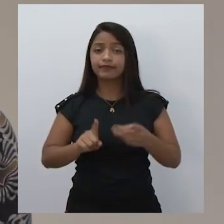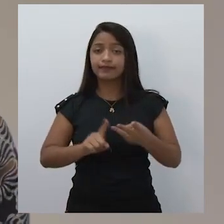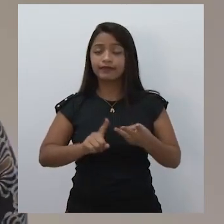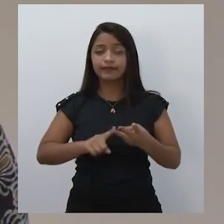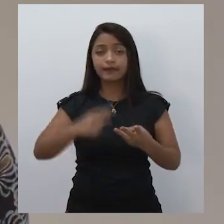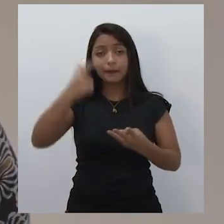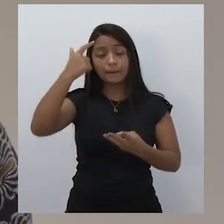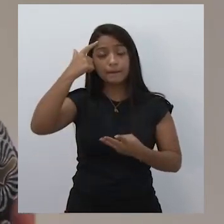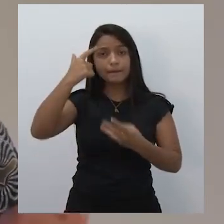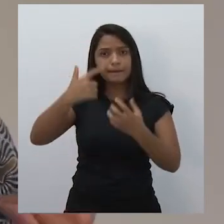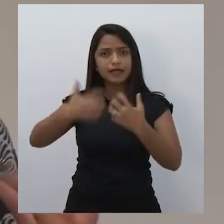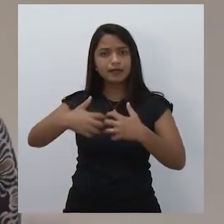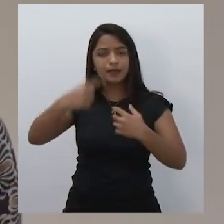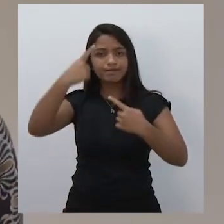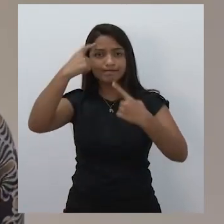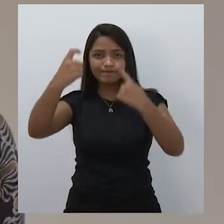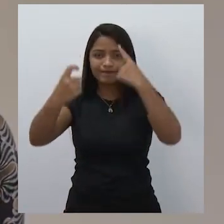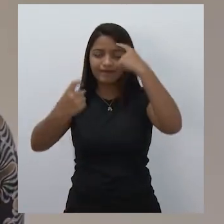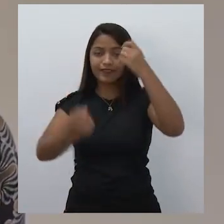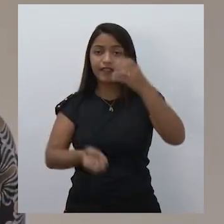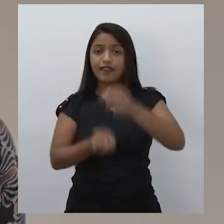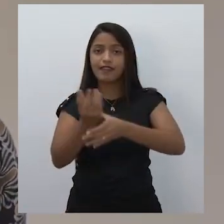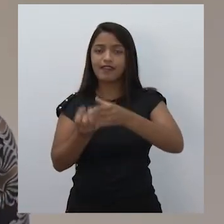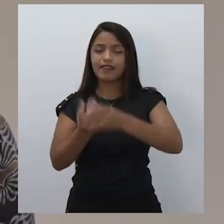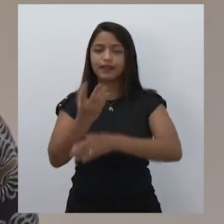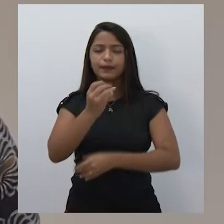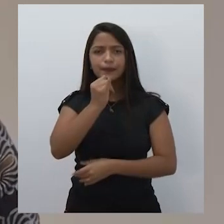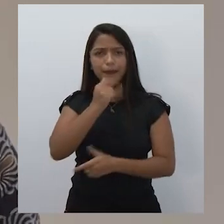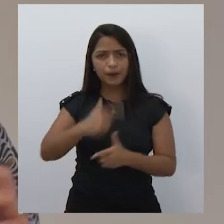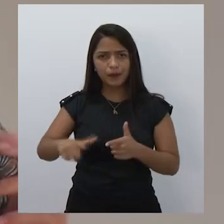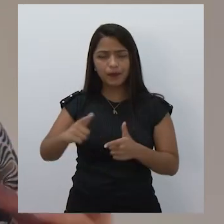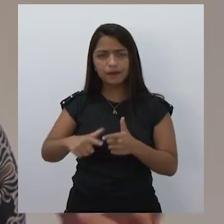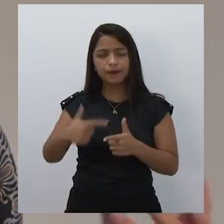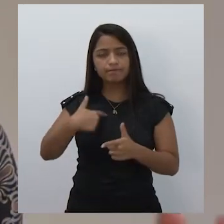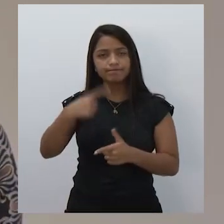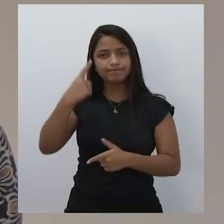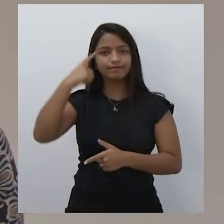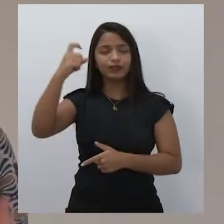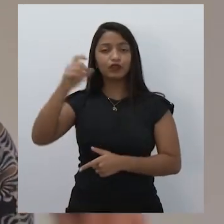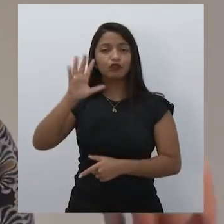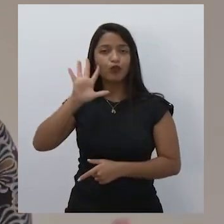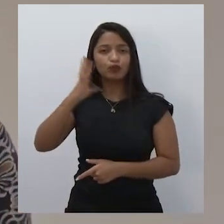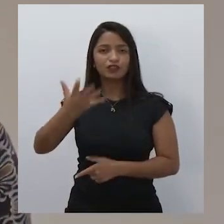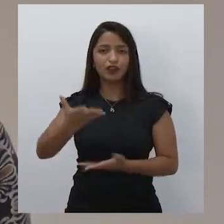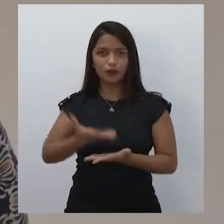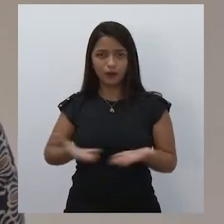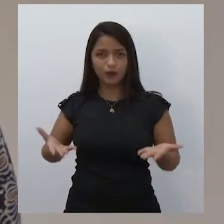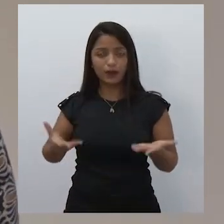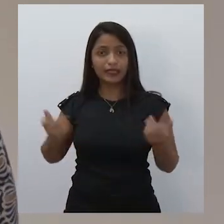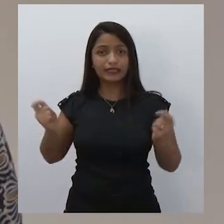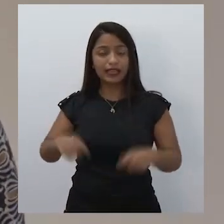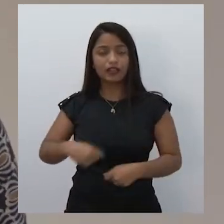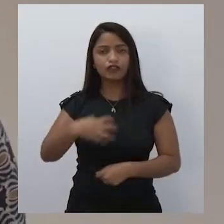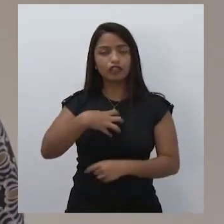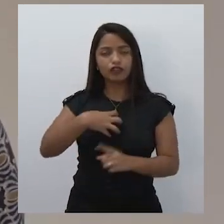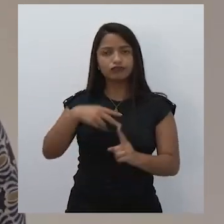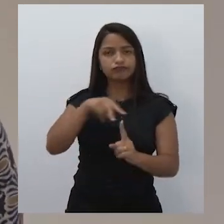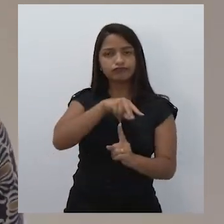criativo. Eu sou capaz de pensar novas soluções, de pensar coisas de formas e por ângulos e